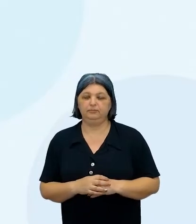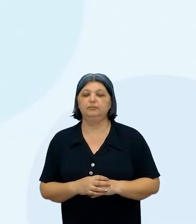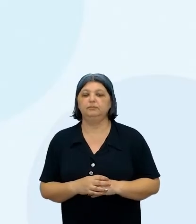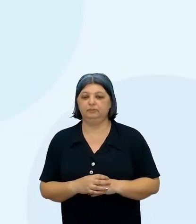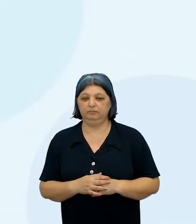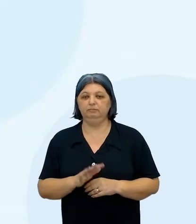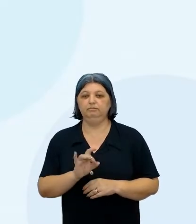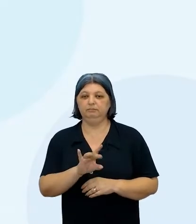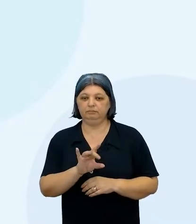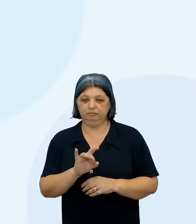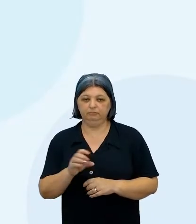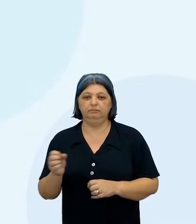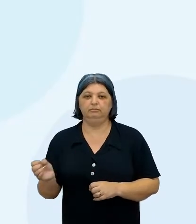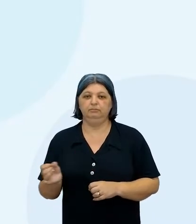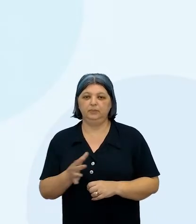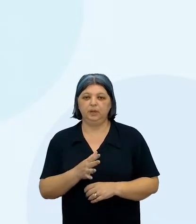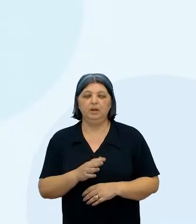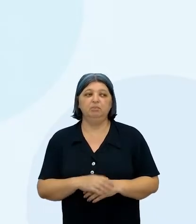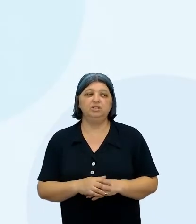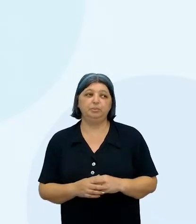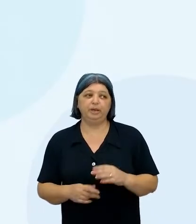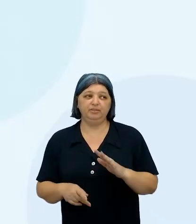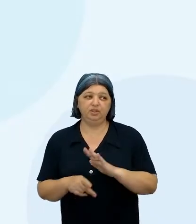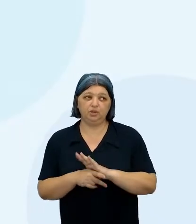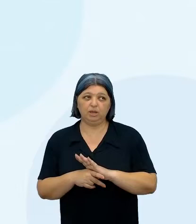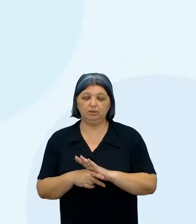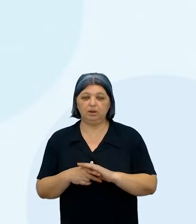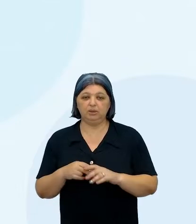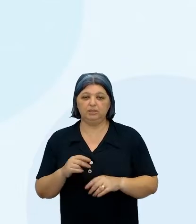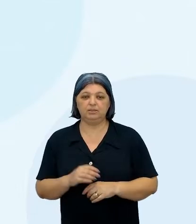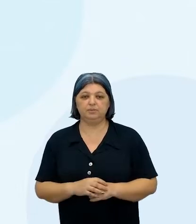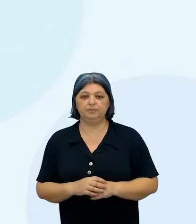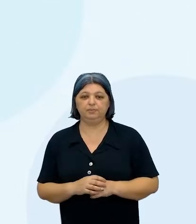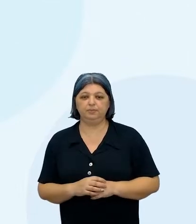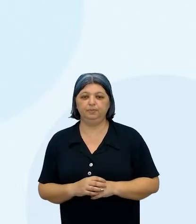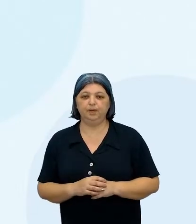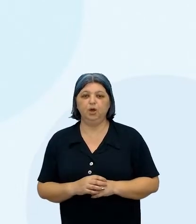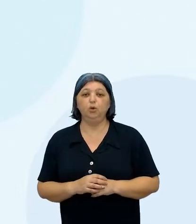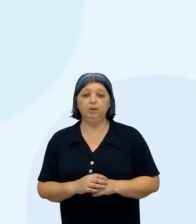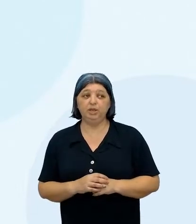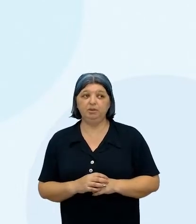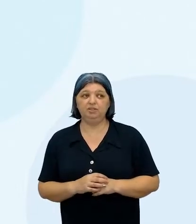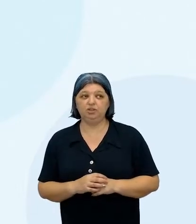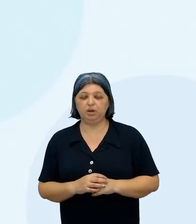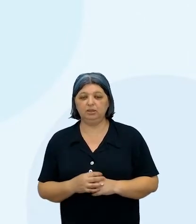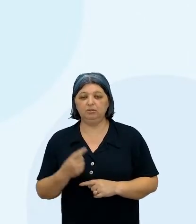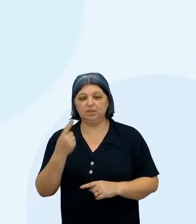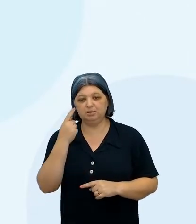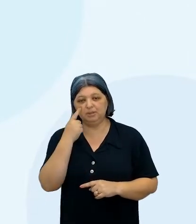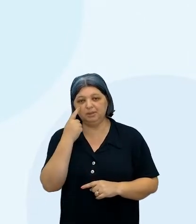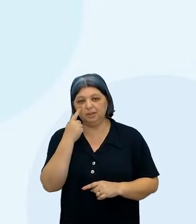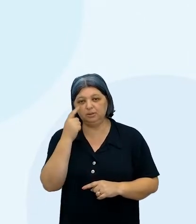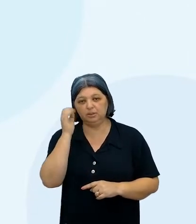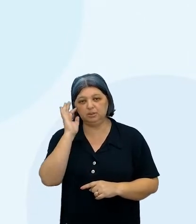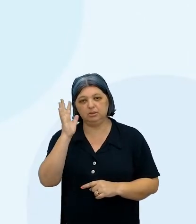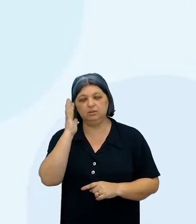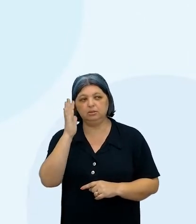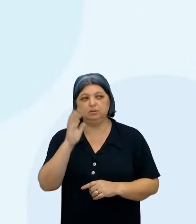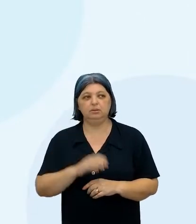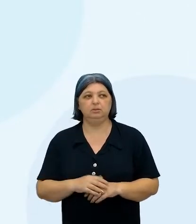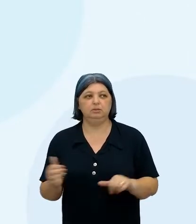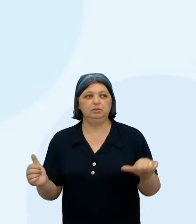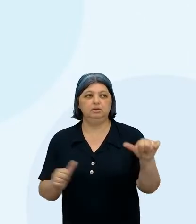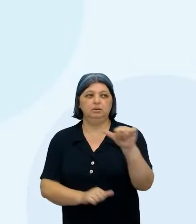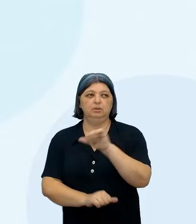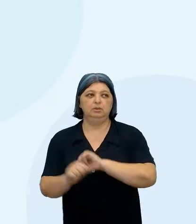cada nova linha de montagem, a cada novo modelo lançado de automóvel. Então, imagina você ter que trocar tudo